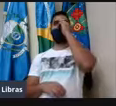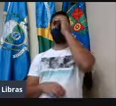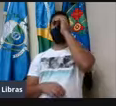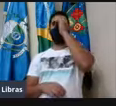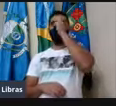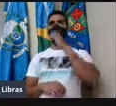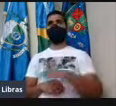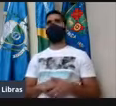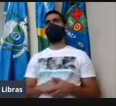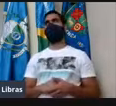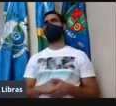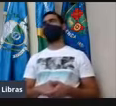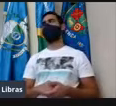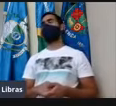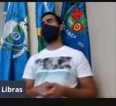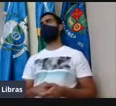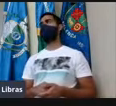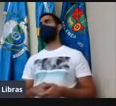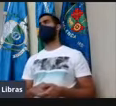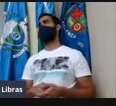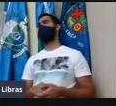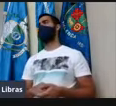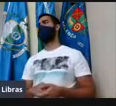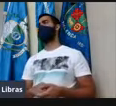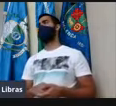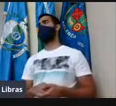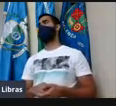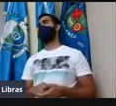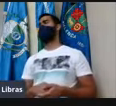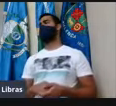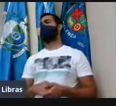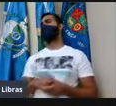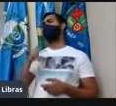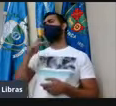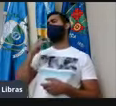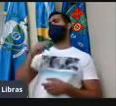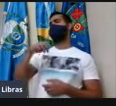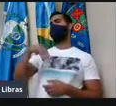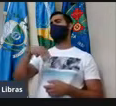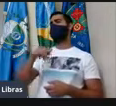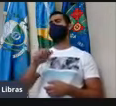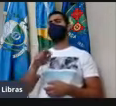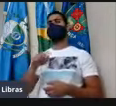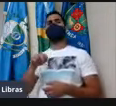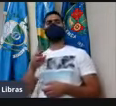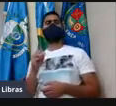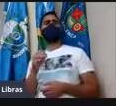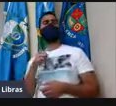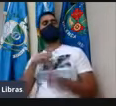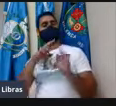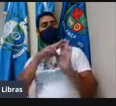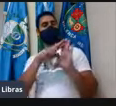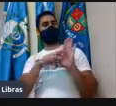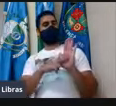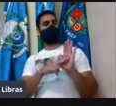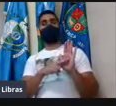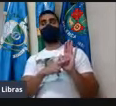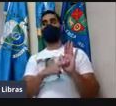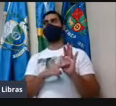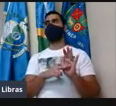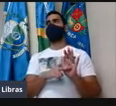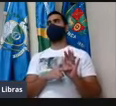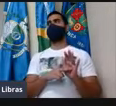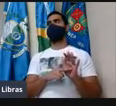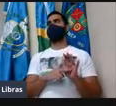Fabiane, Fabio Antônio, Marcelo e Michele. Então, vereador Marquinho, o senhor tem, regimentalmente, como eu quebrei o regimento para